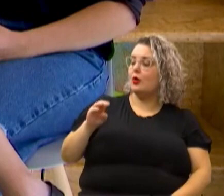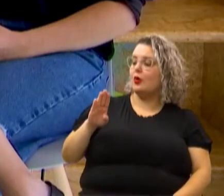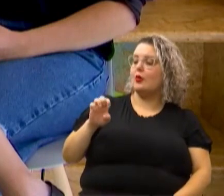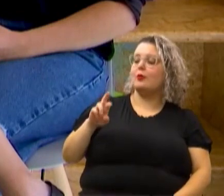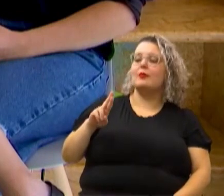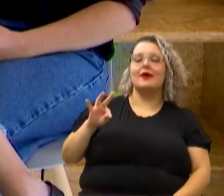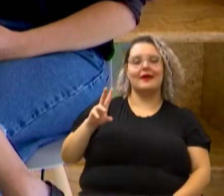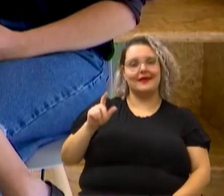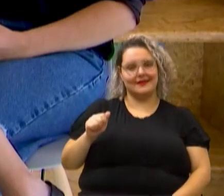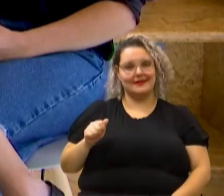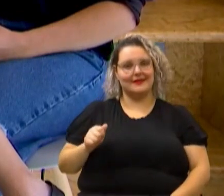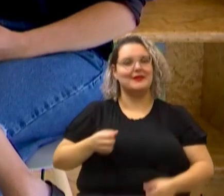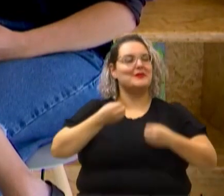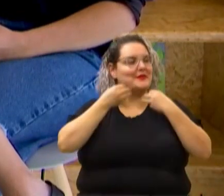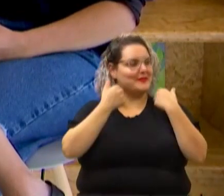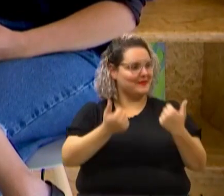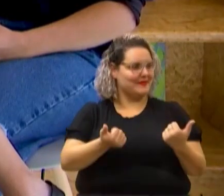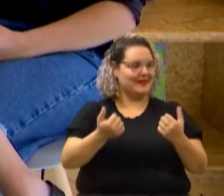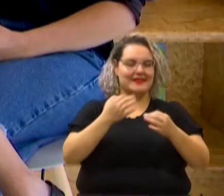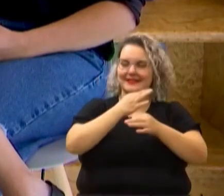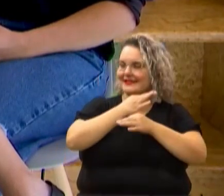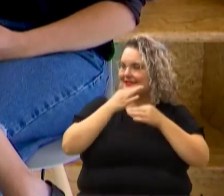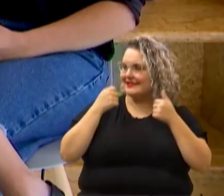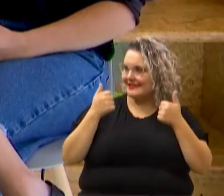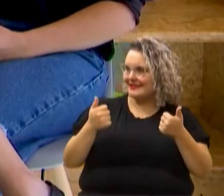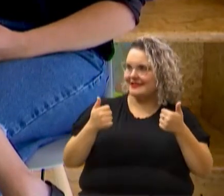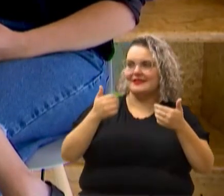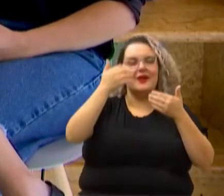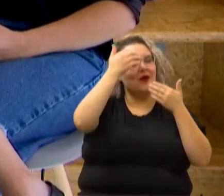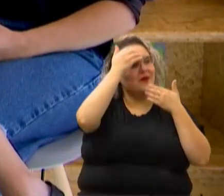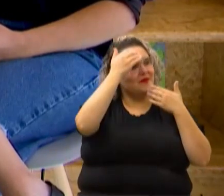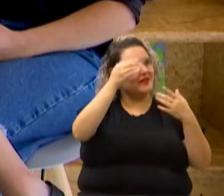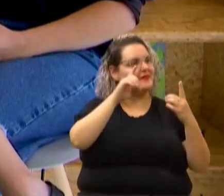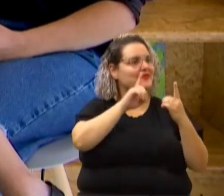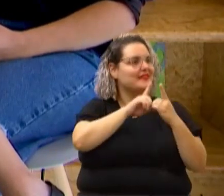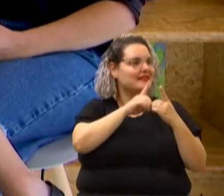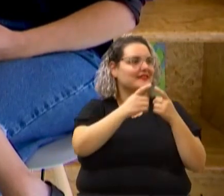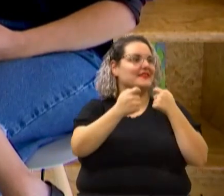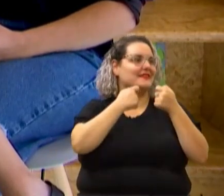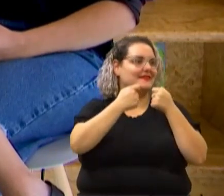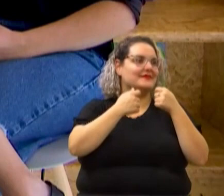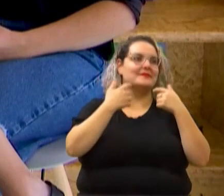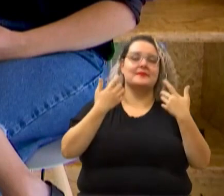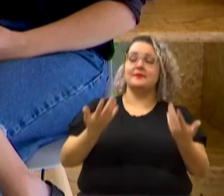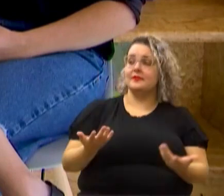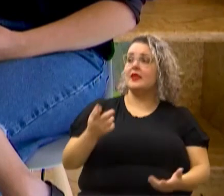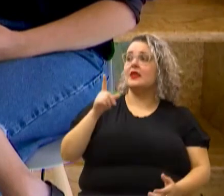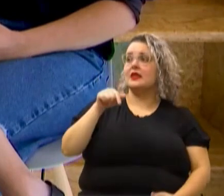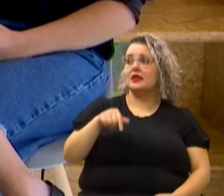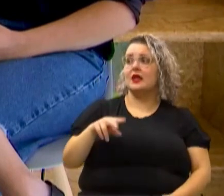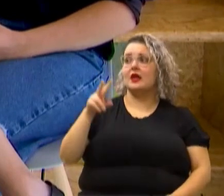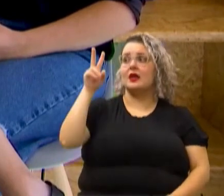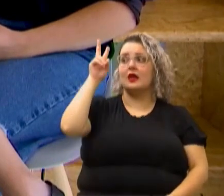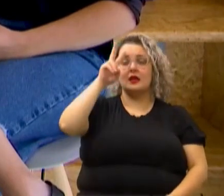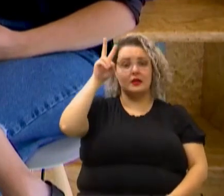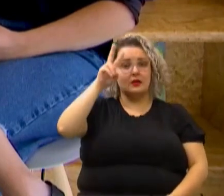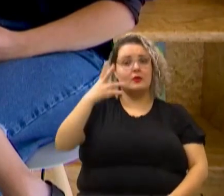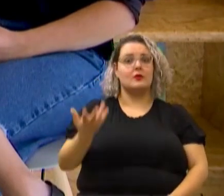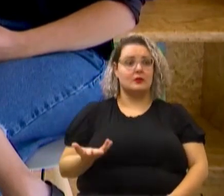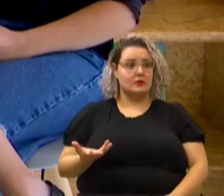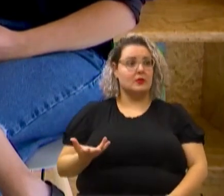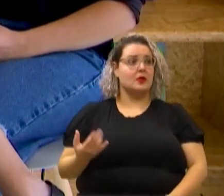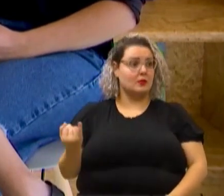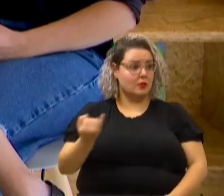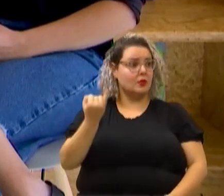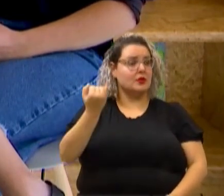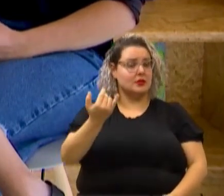Roberta pedagoga tudo bem Roberta tudo bem bom muito obrigado por atender a nossa reportagem Esse é um assunto importante porque nos dias